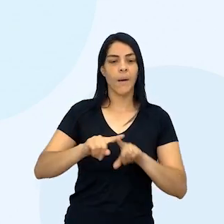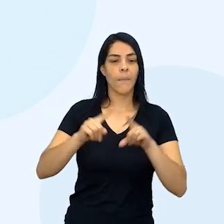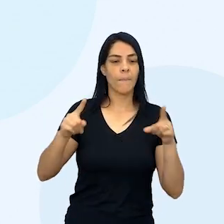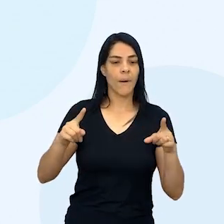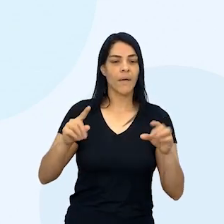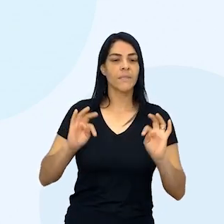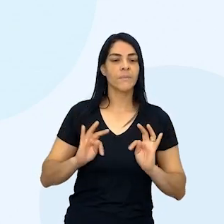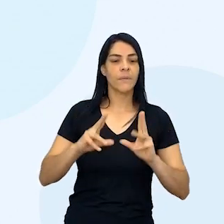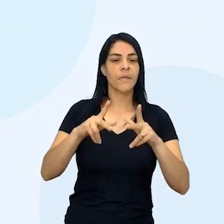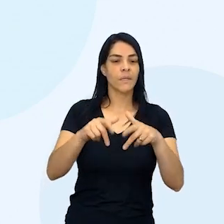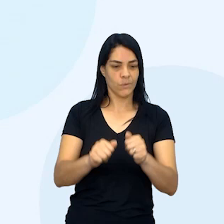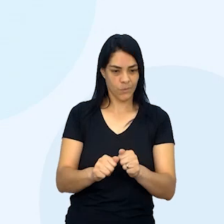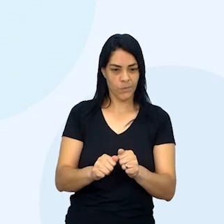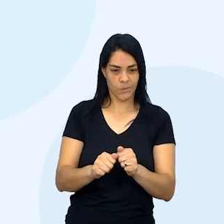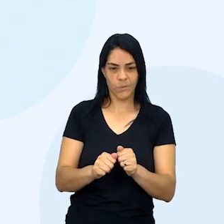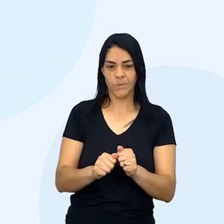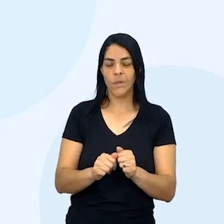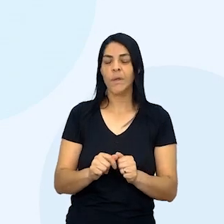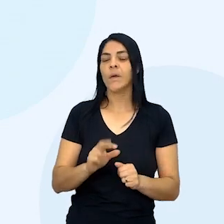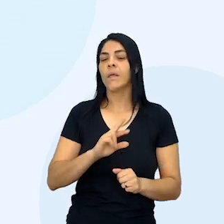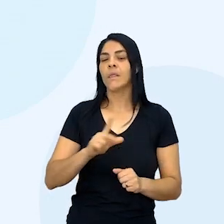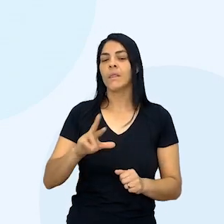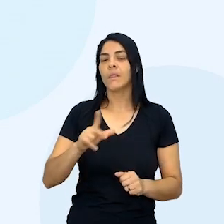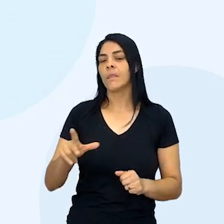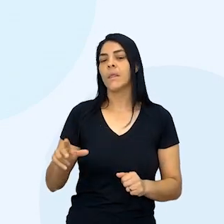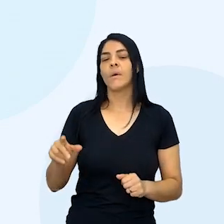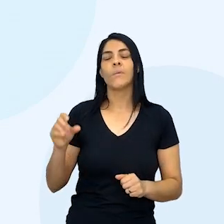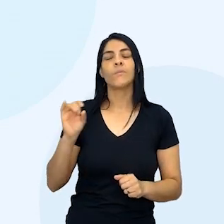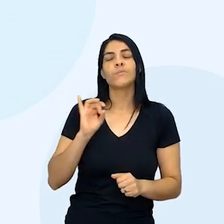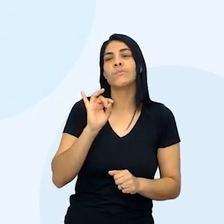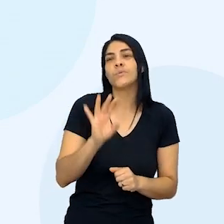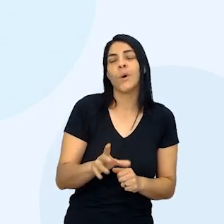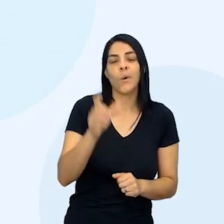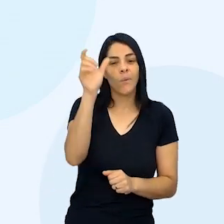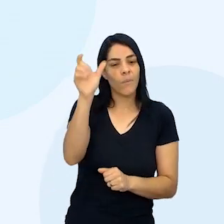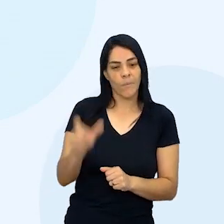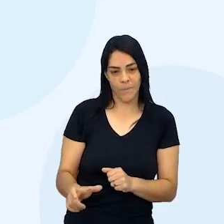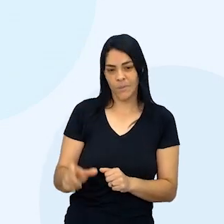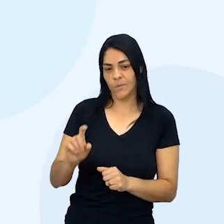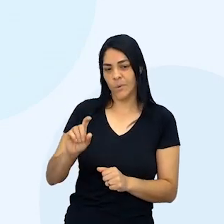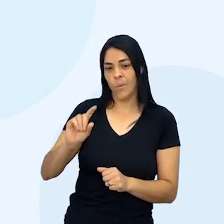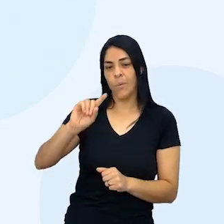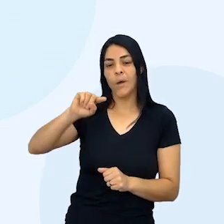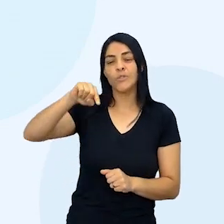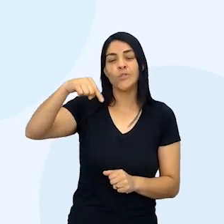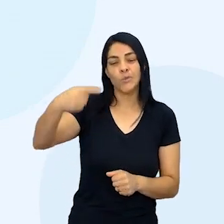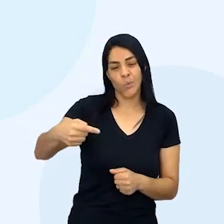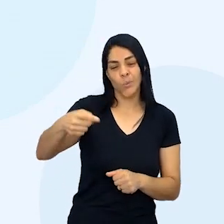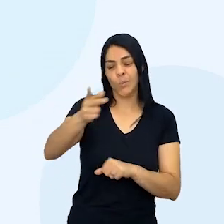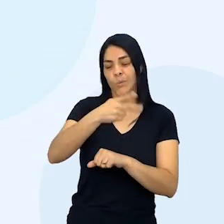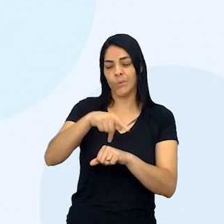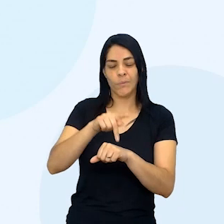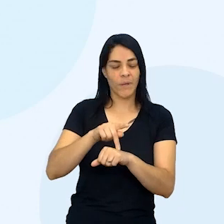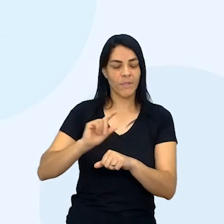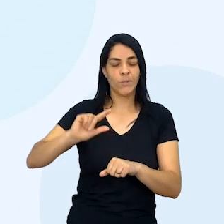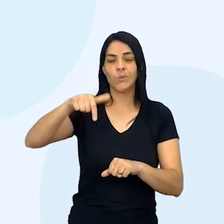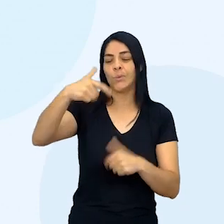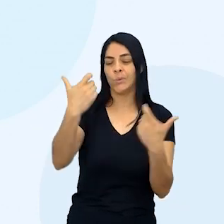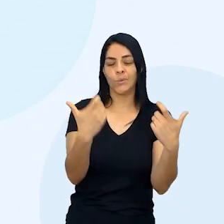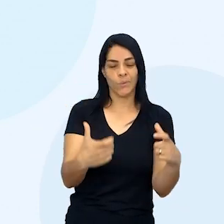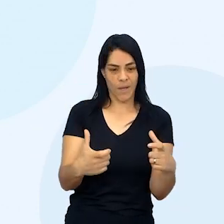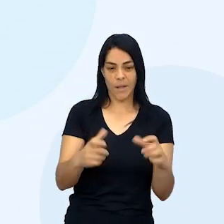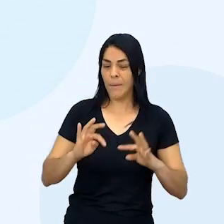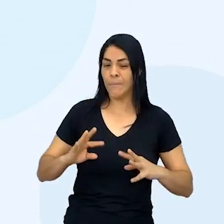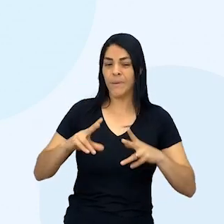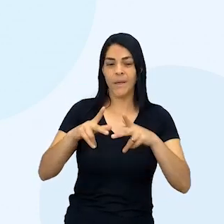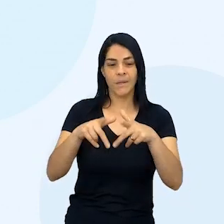Não só para o migrante, mas para todos. Então, quando a gente começa a ter esse olhar também, que é amplo, né? Eu acho que no vídeo a gente viu